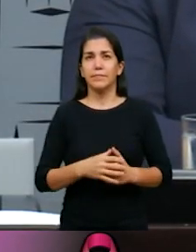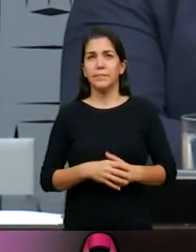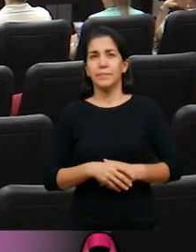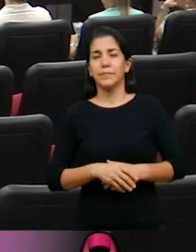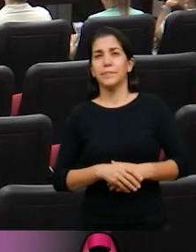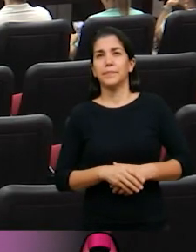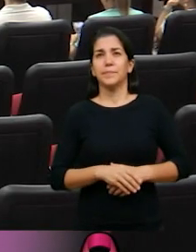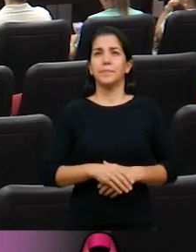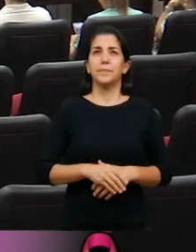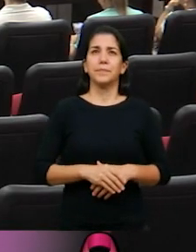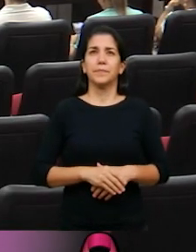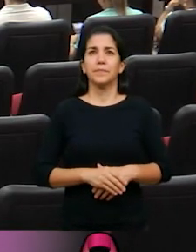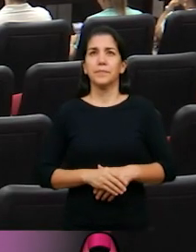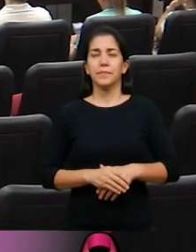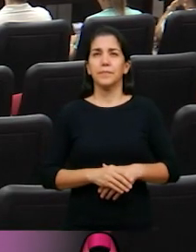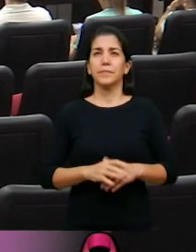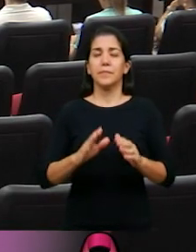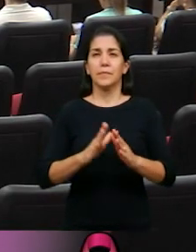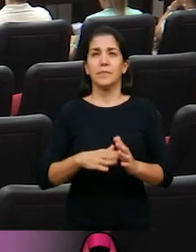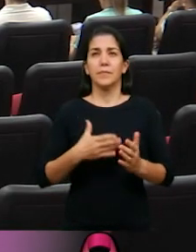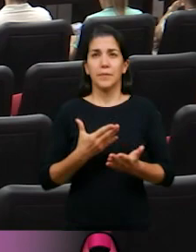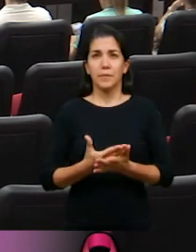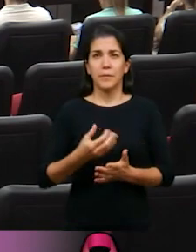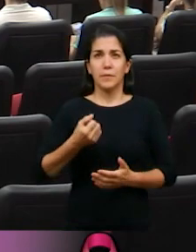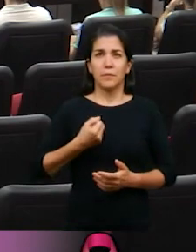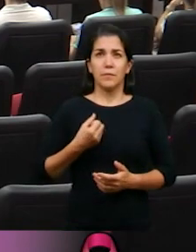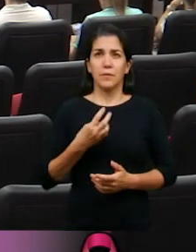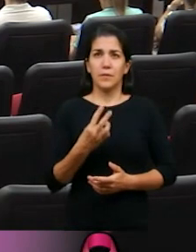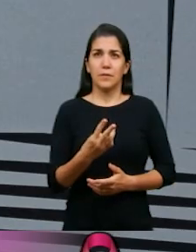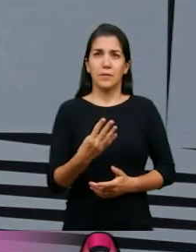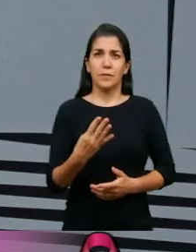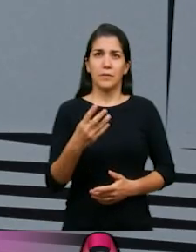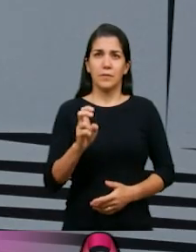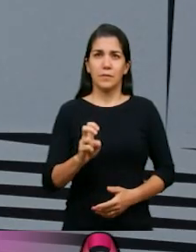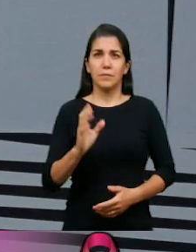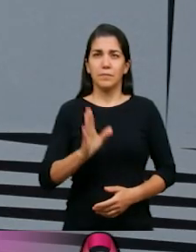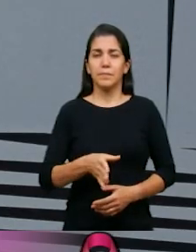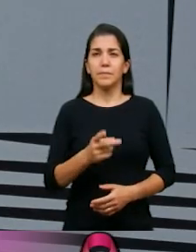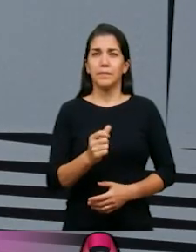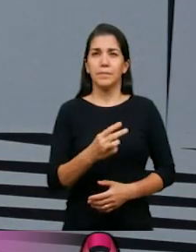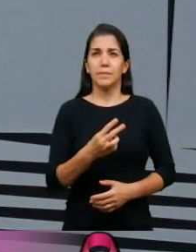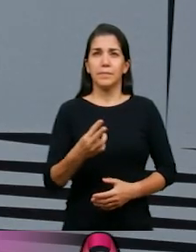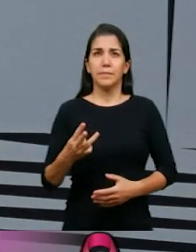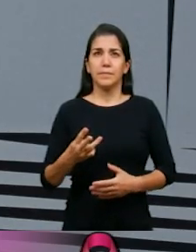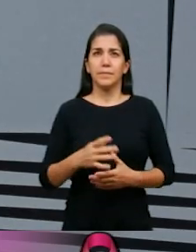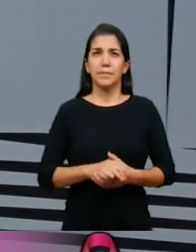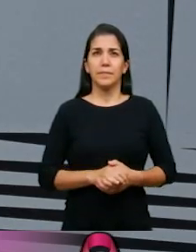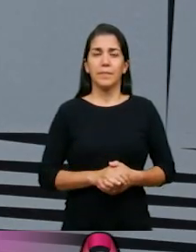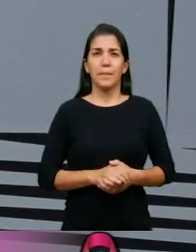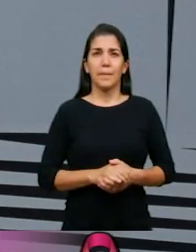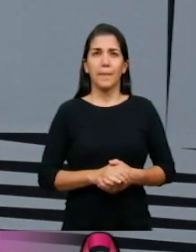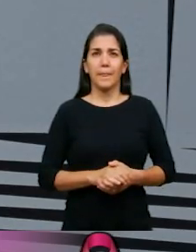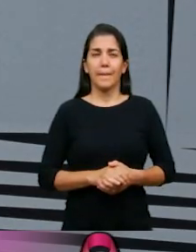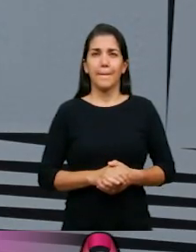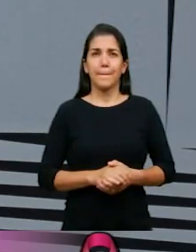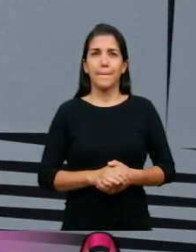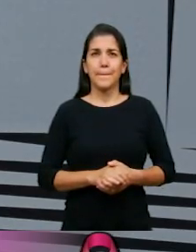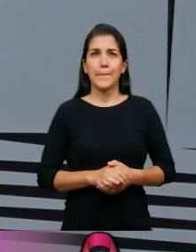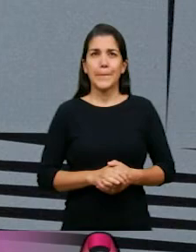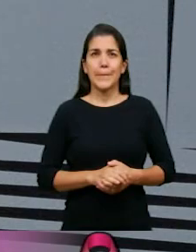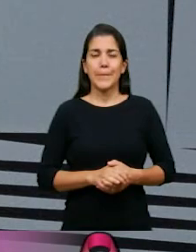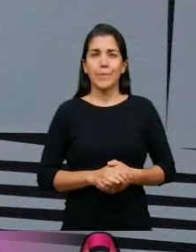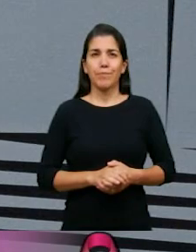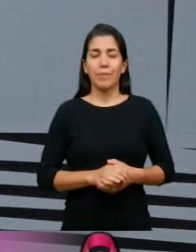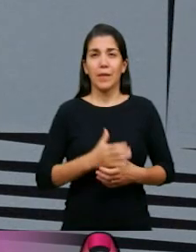discussão. Requerimento número 345 de 2023. Senhora Presidente, considerando